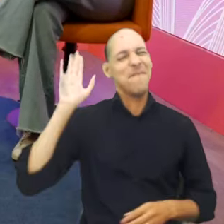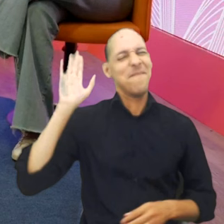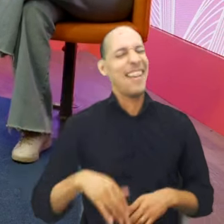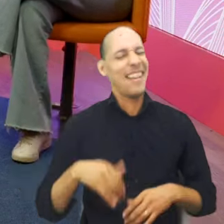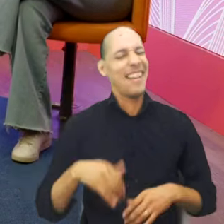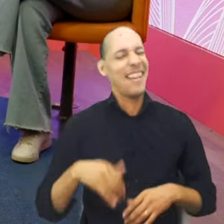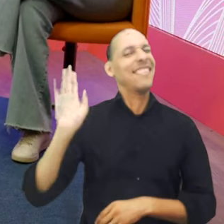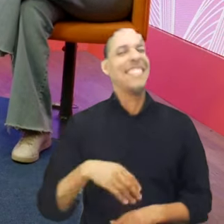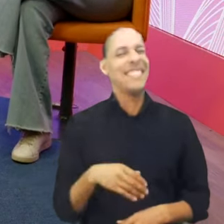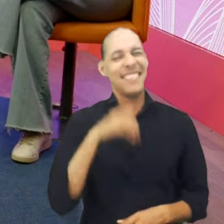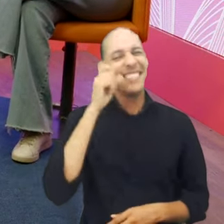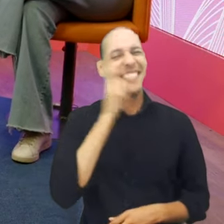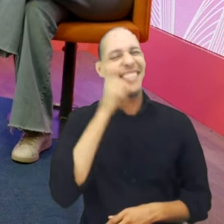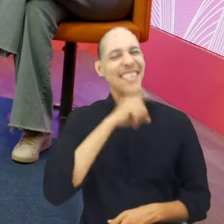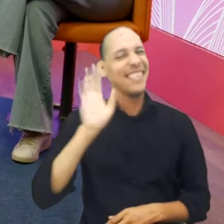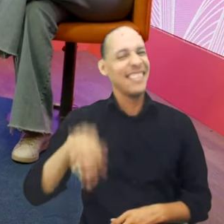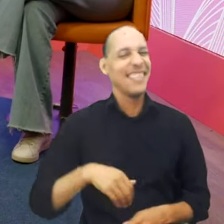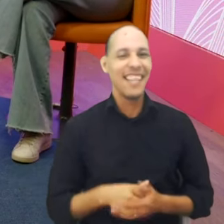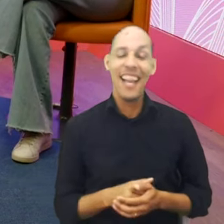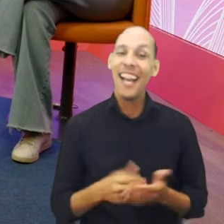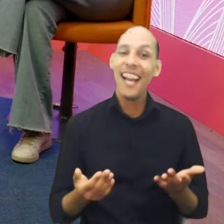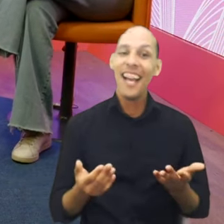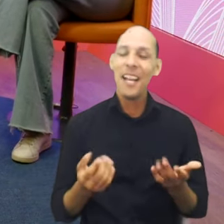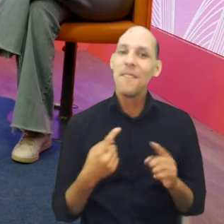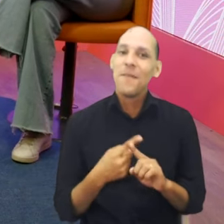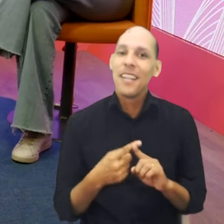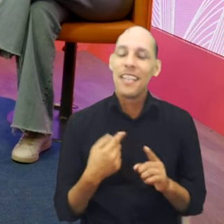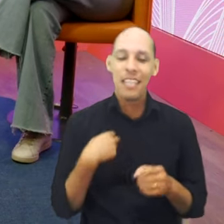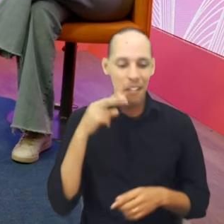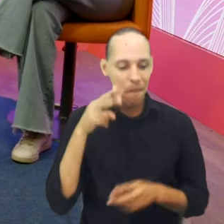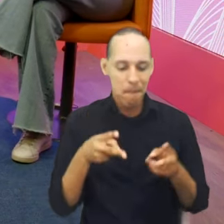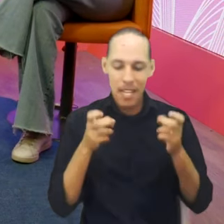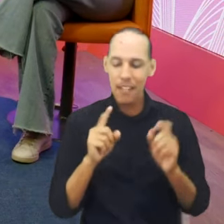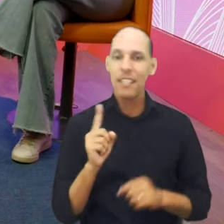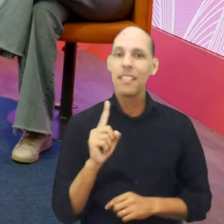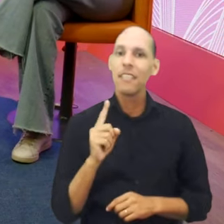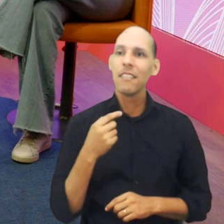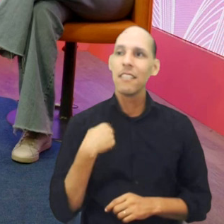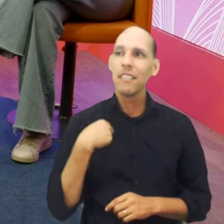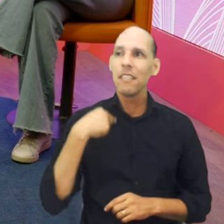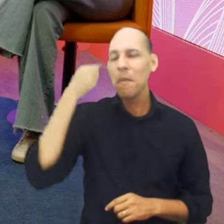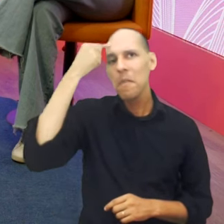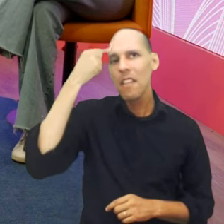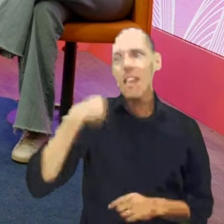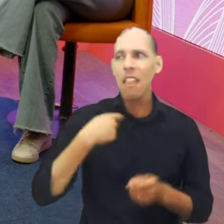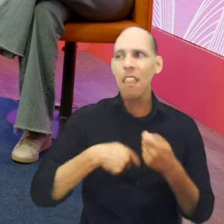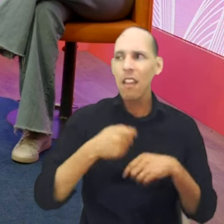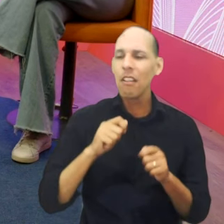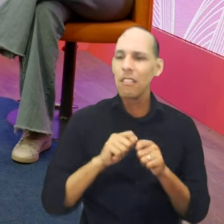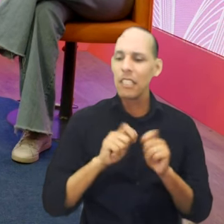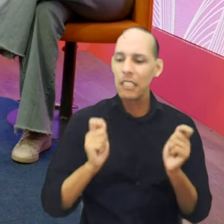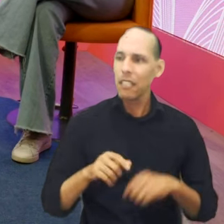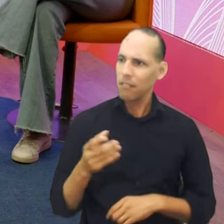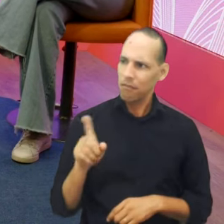não. Para com isso, sabe? Porque eu não encontrava, eu não enxergava isso como uma oportunidade de negócio. E aí ele falou assim,